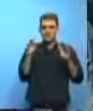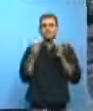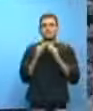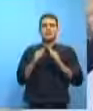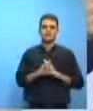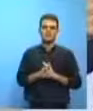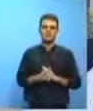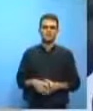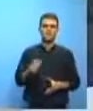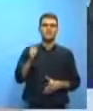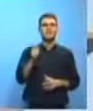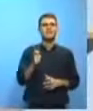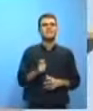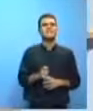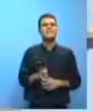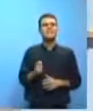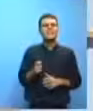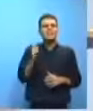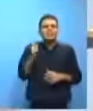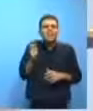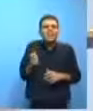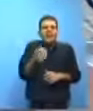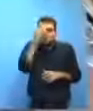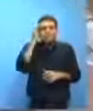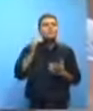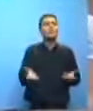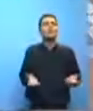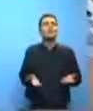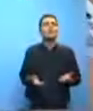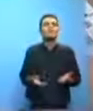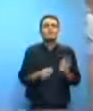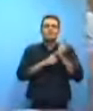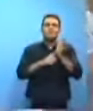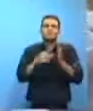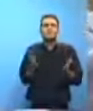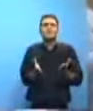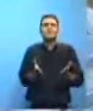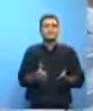Quem é que se apresente agorinha, agora? Nem mais, quem é?